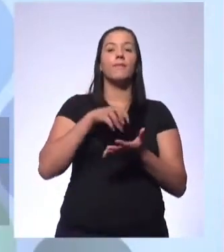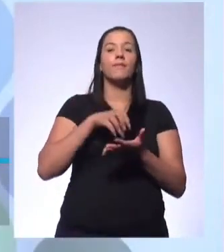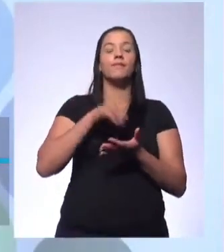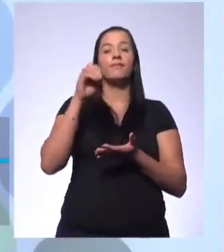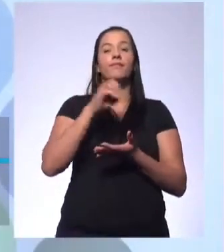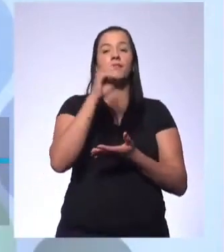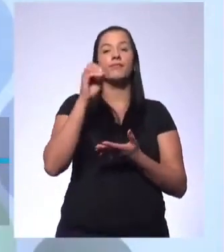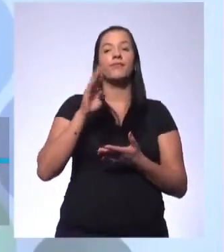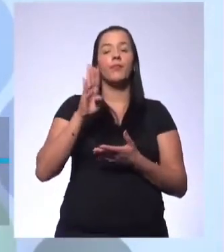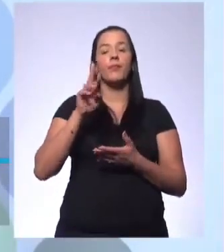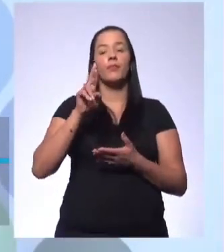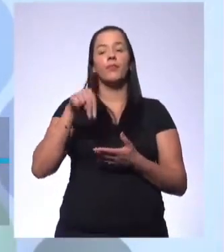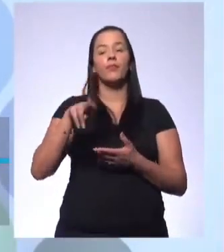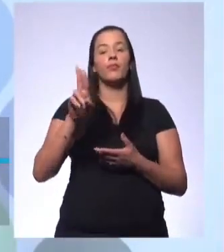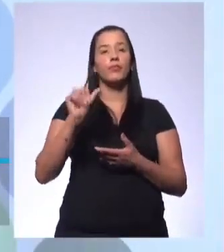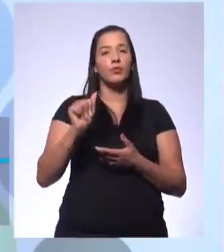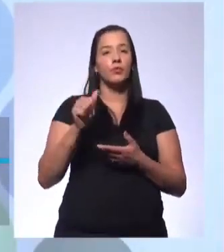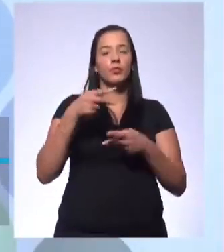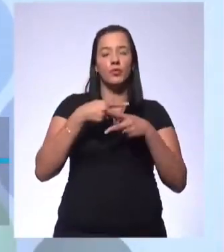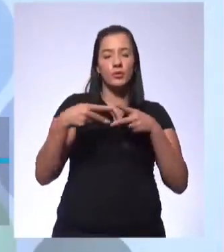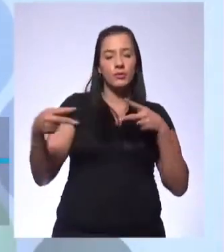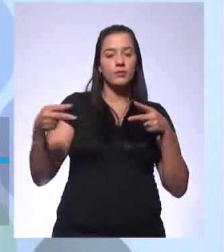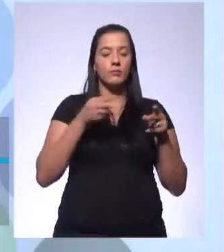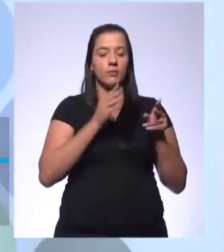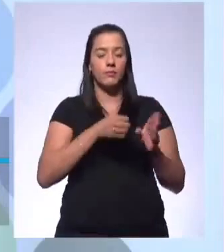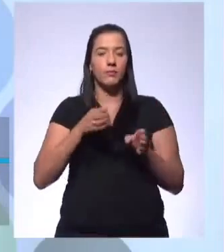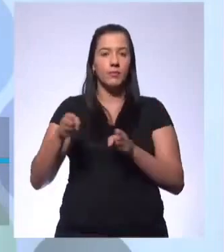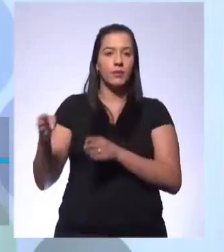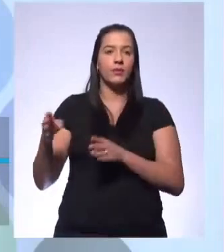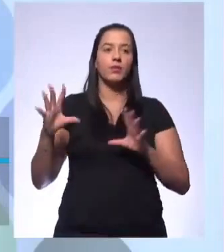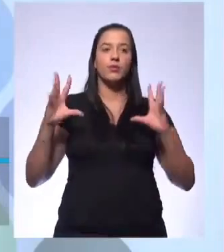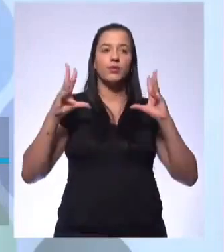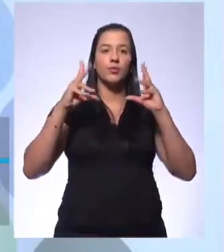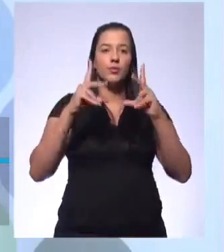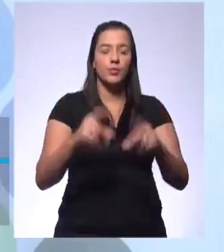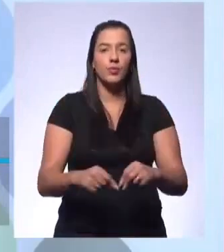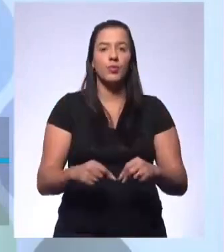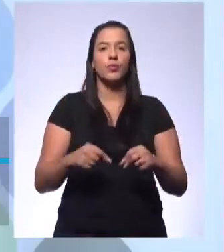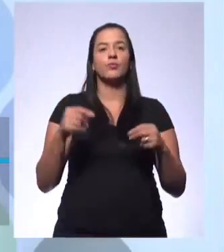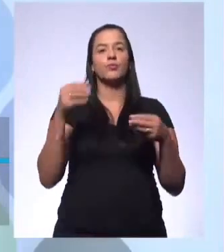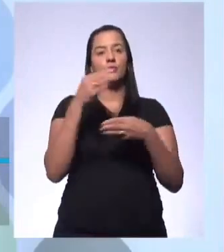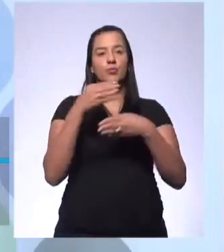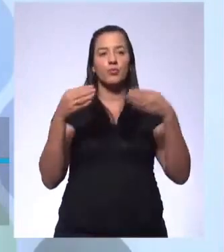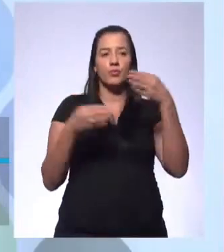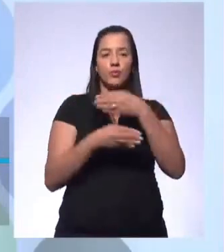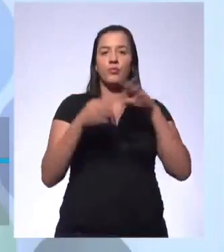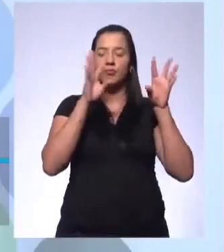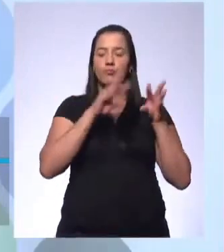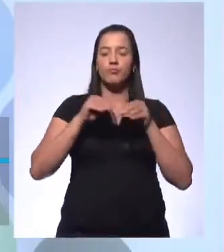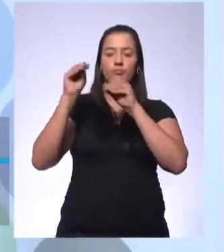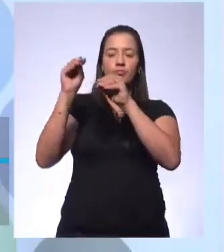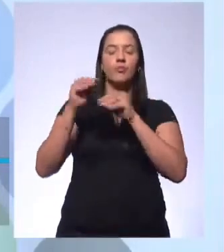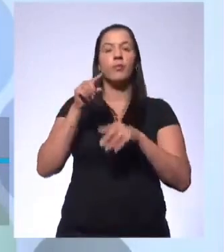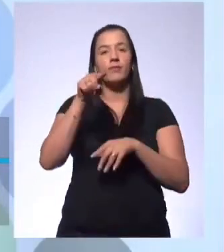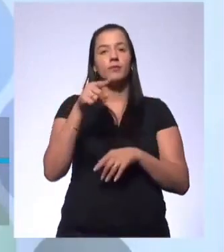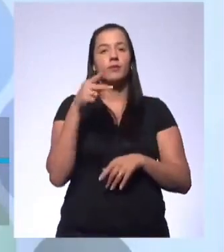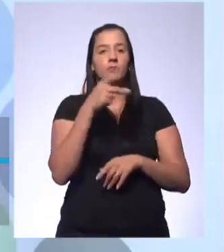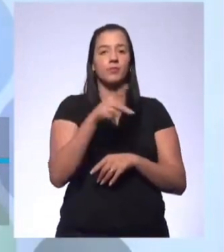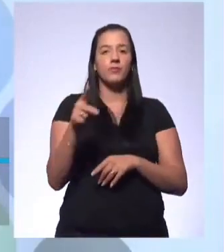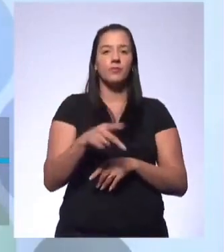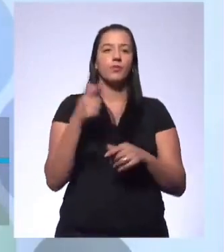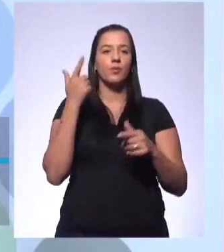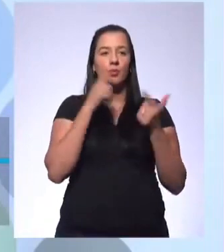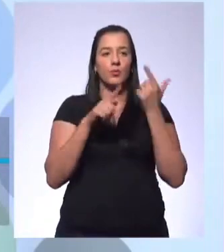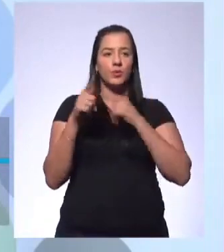pediu aí uma paciência de 2 semanas para organizar todo o repertório lá, o repositório, colocando as aulas, as tags e